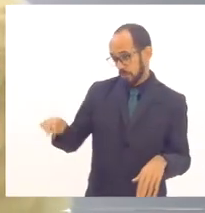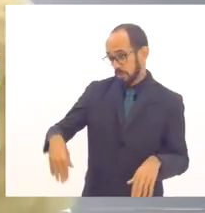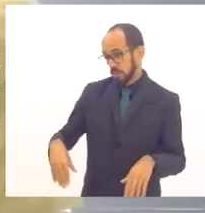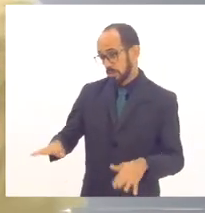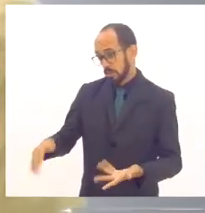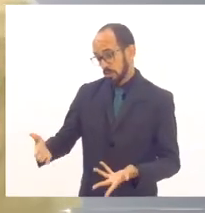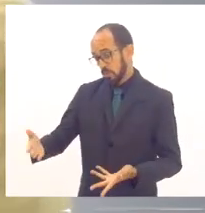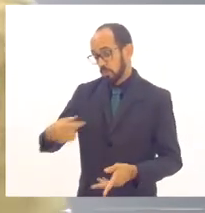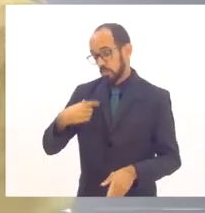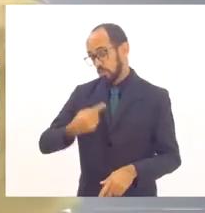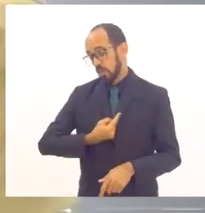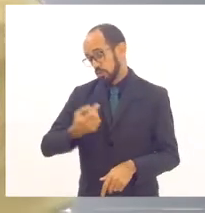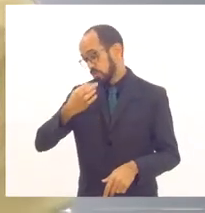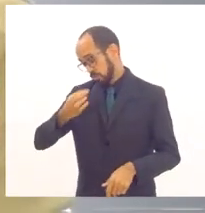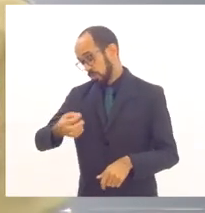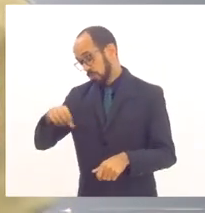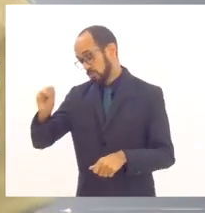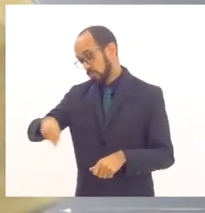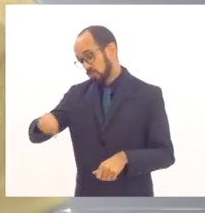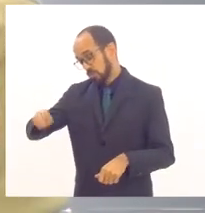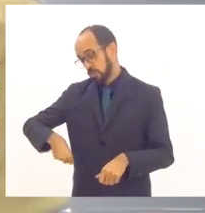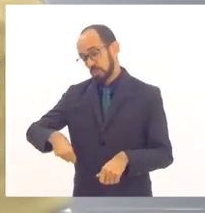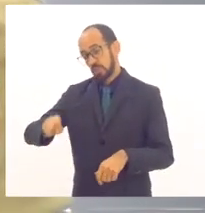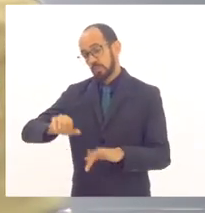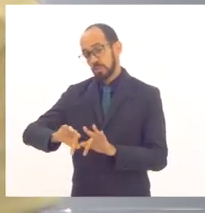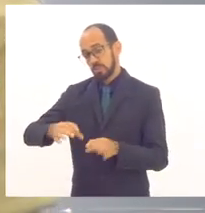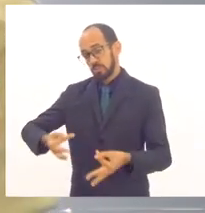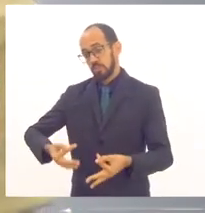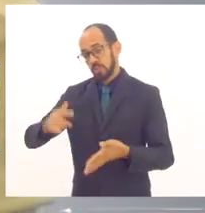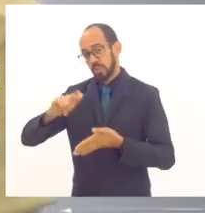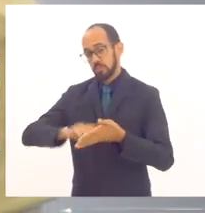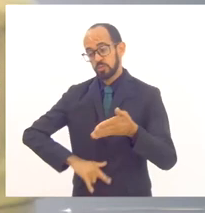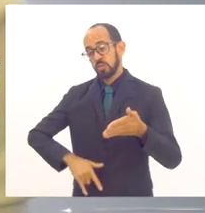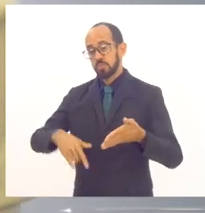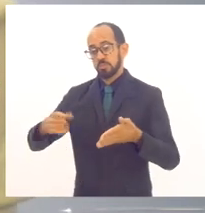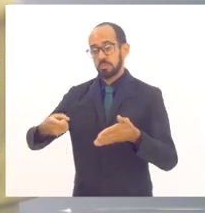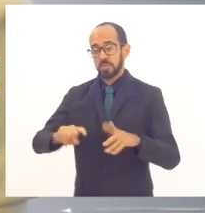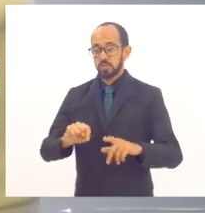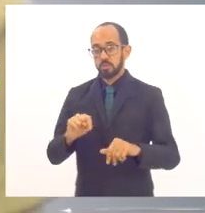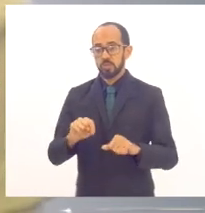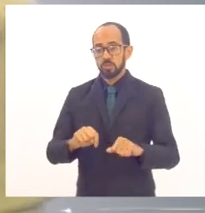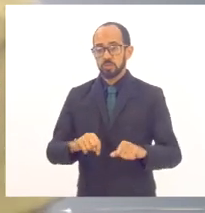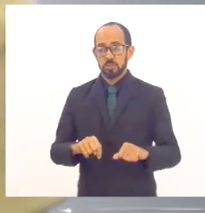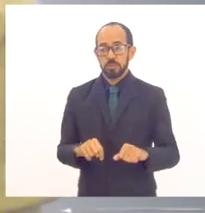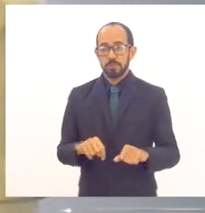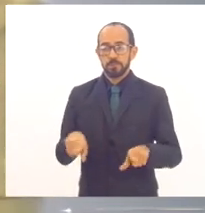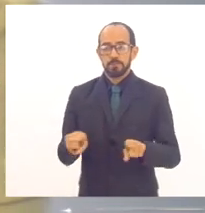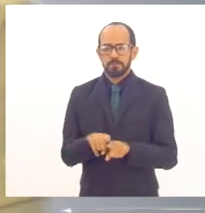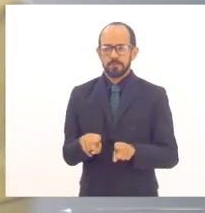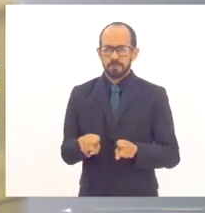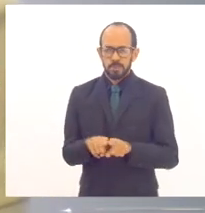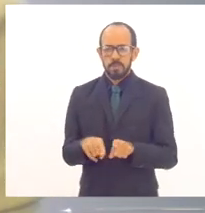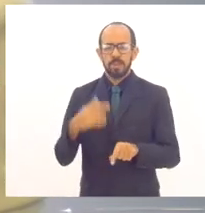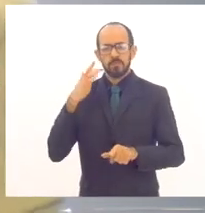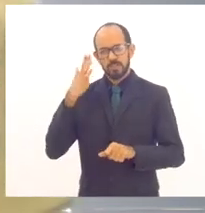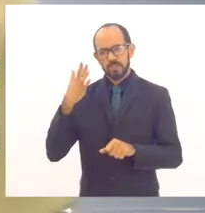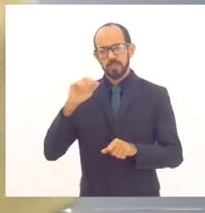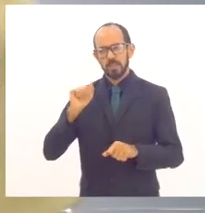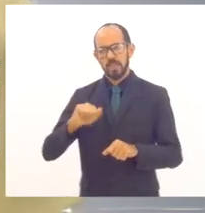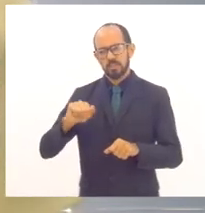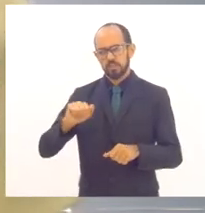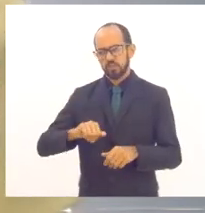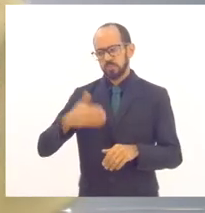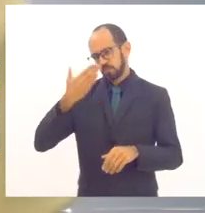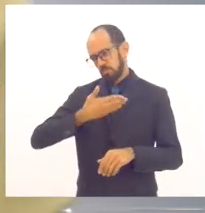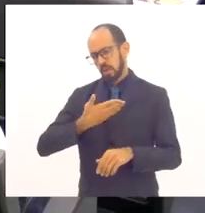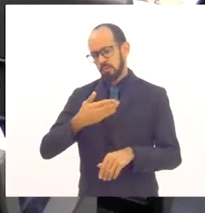gente sugere uma simplificação tanto no credenciamento e na homologação do ponto, quanto na facilidade da prestação de